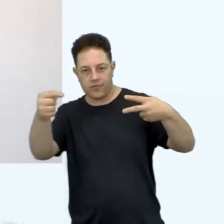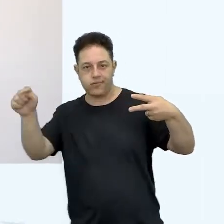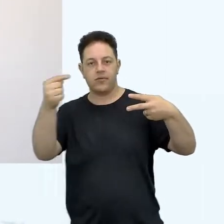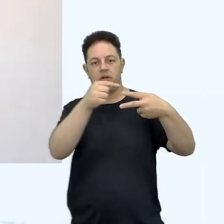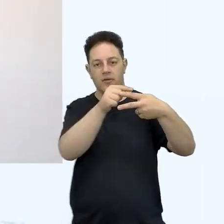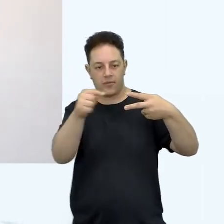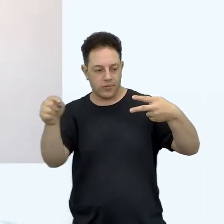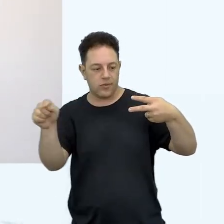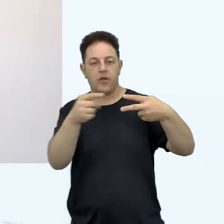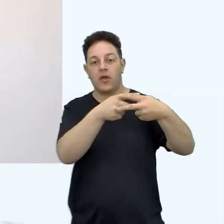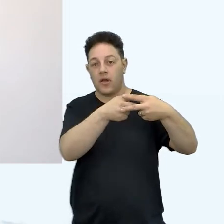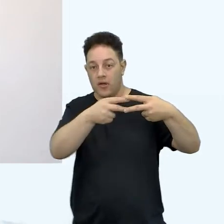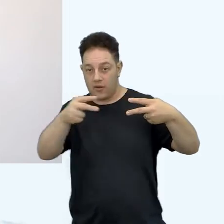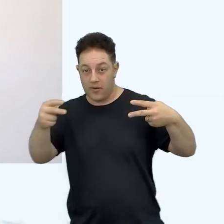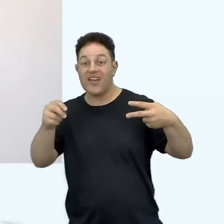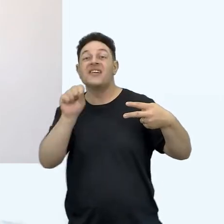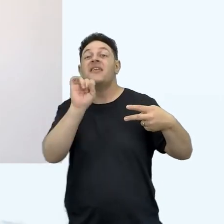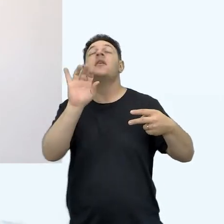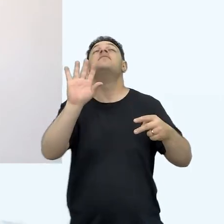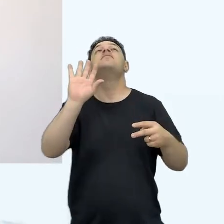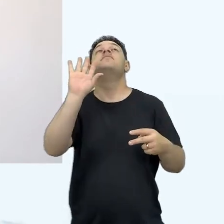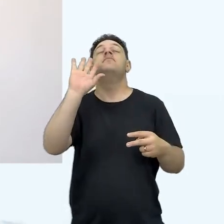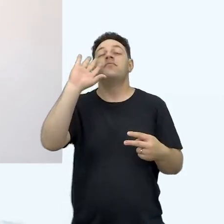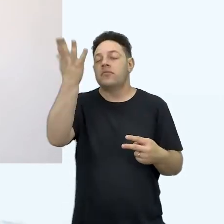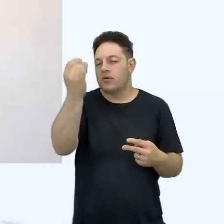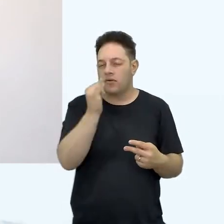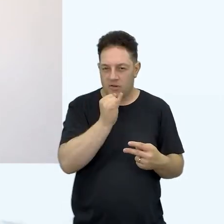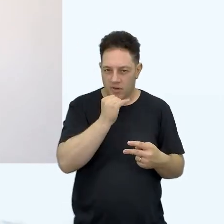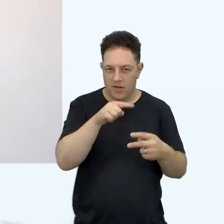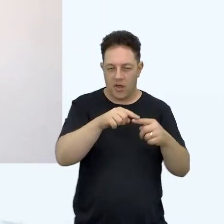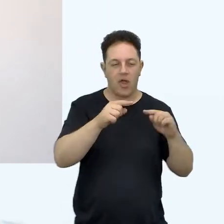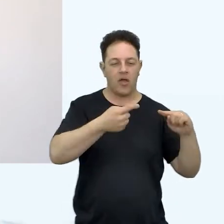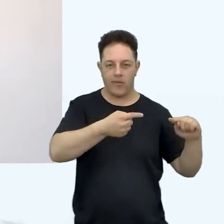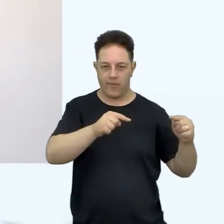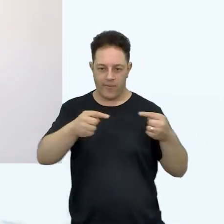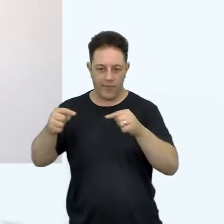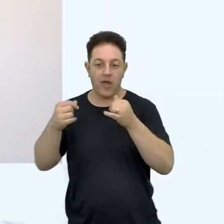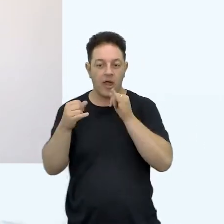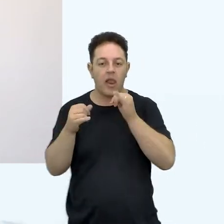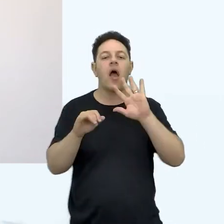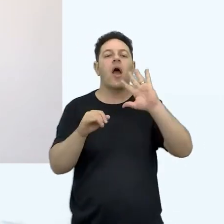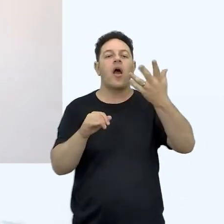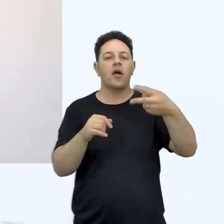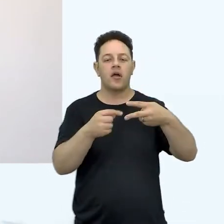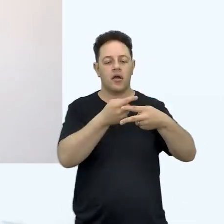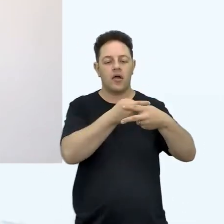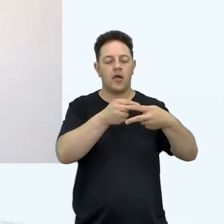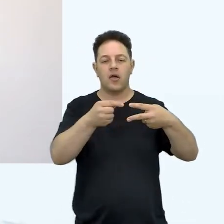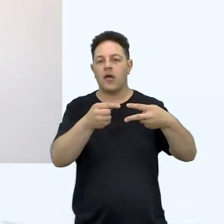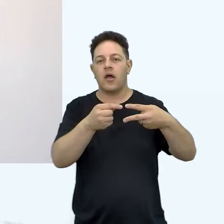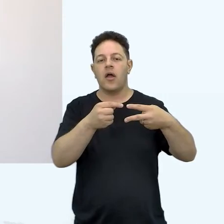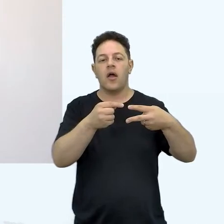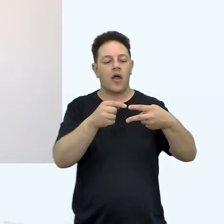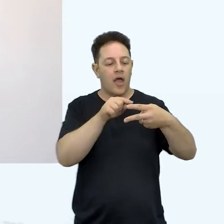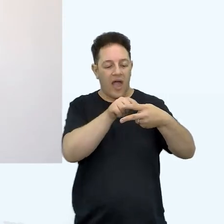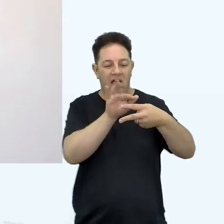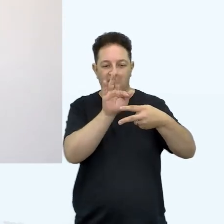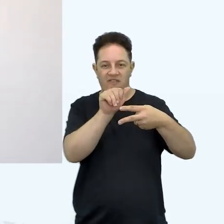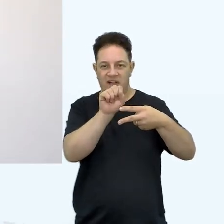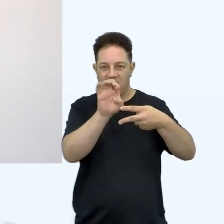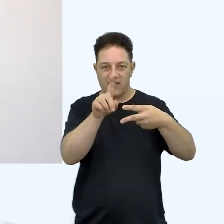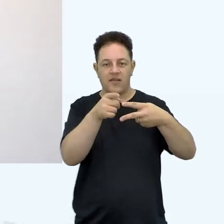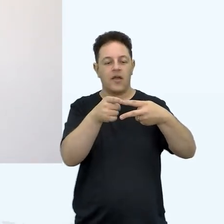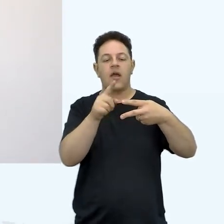está em funcionamento. Se em algum momento a corrente elétrica ela para de, digamos assim, entrar pela fase e sair